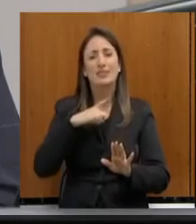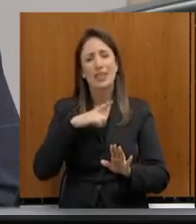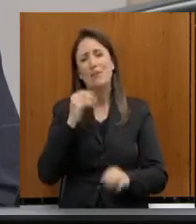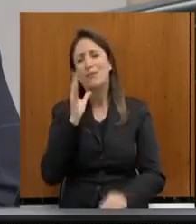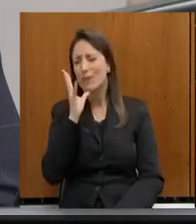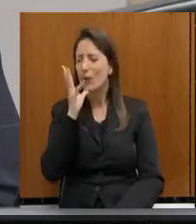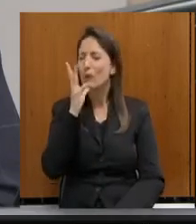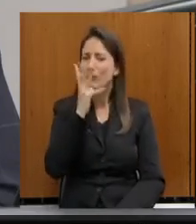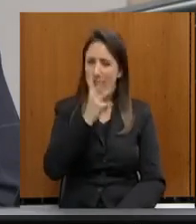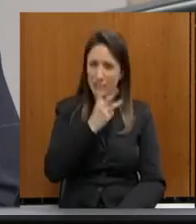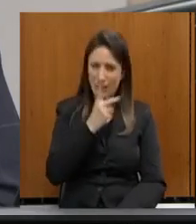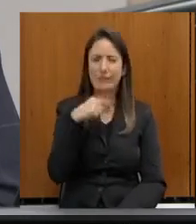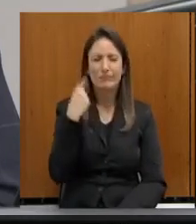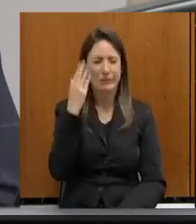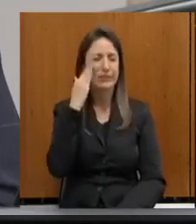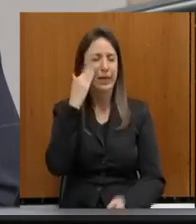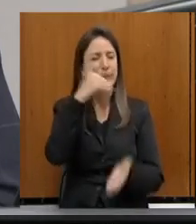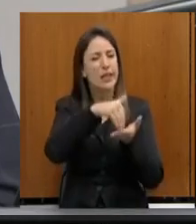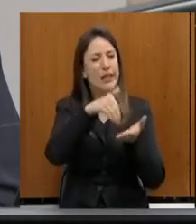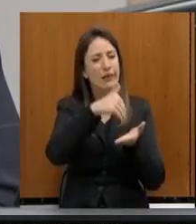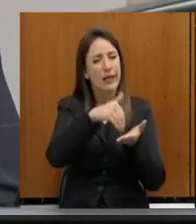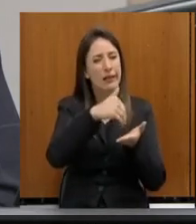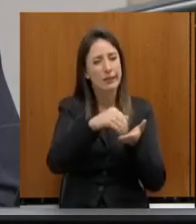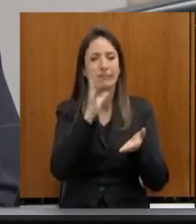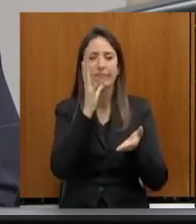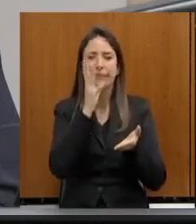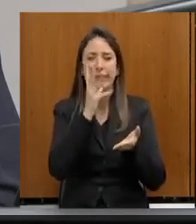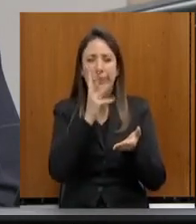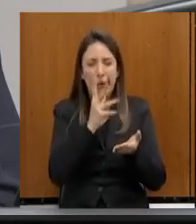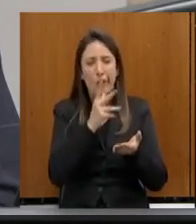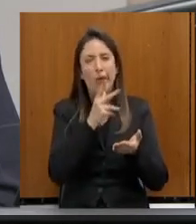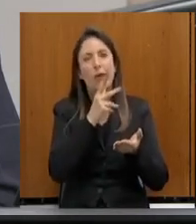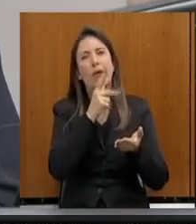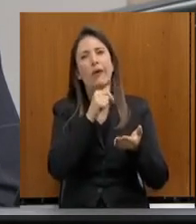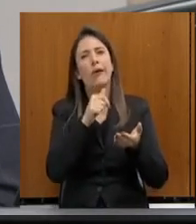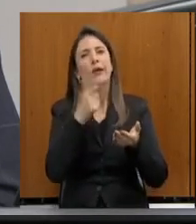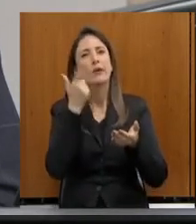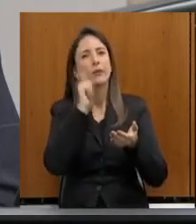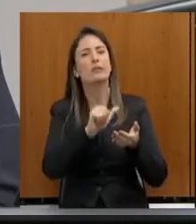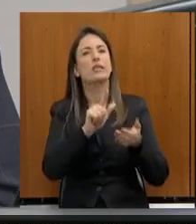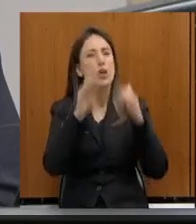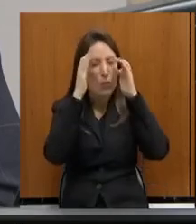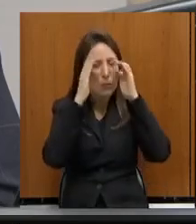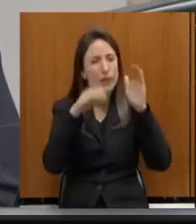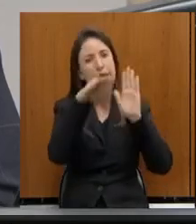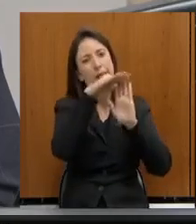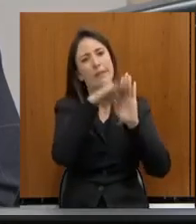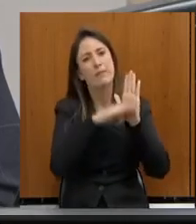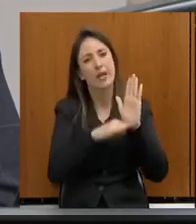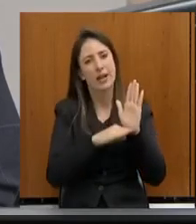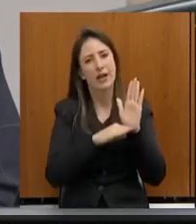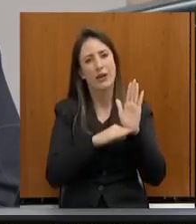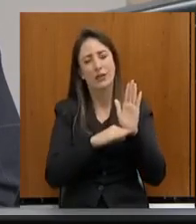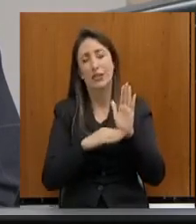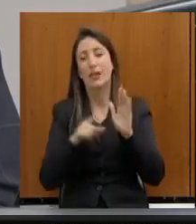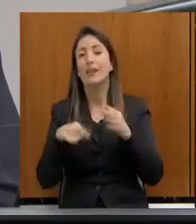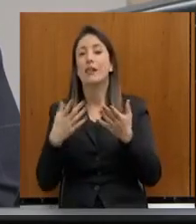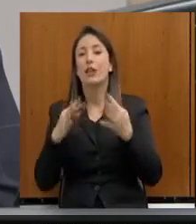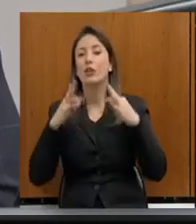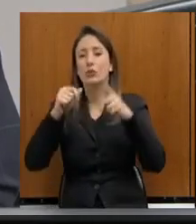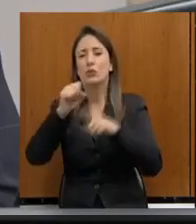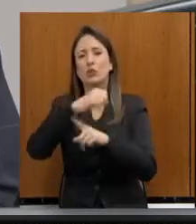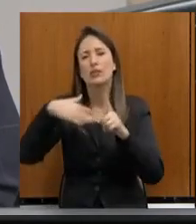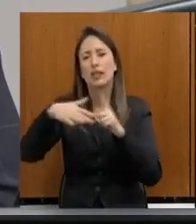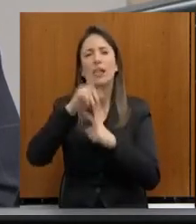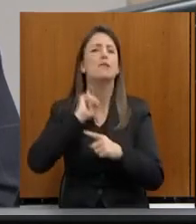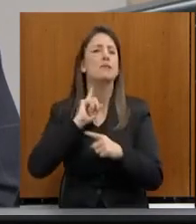muito grande na secretaria para que essas pautas possam deslanchar é uma seis de toda a sociedade mineira e eu espero que